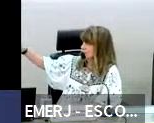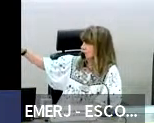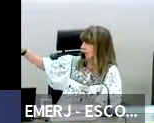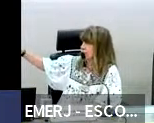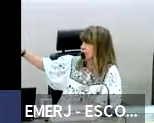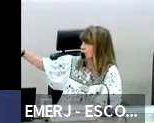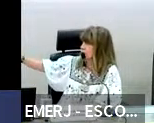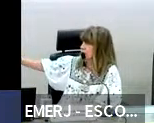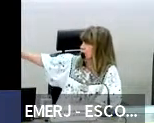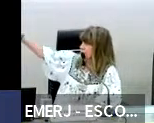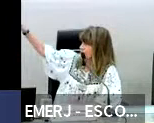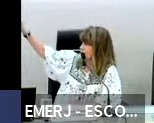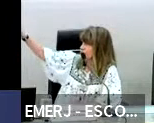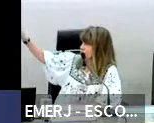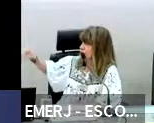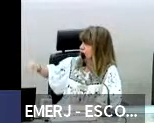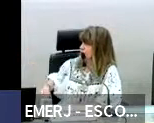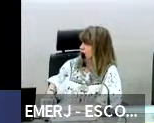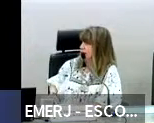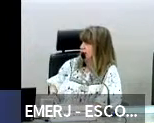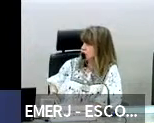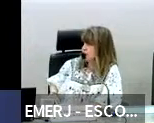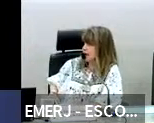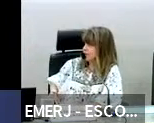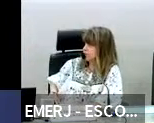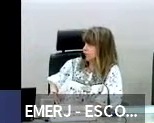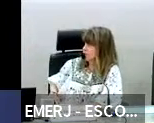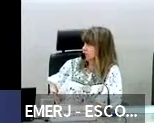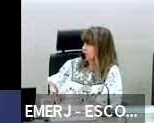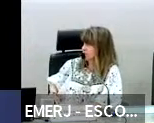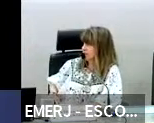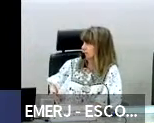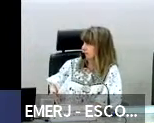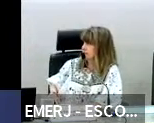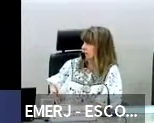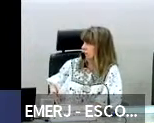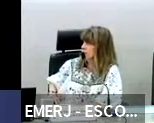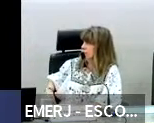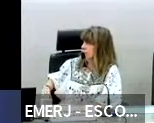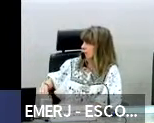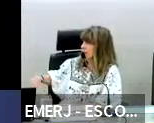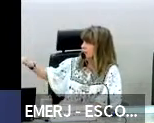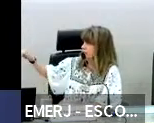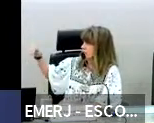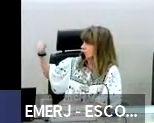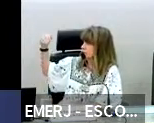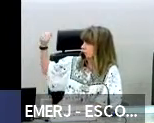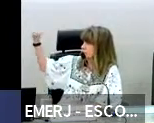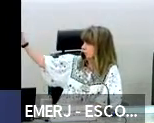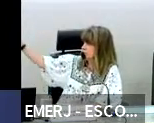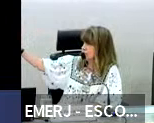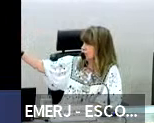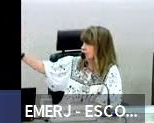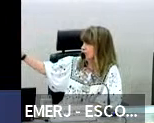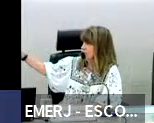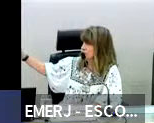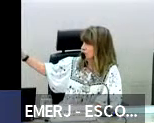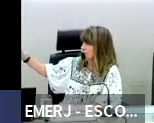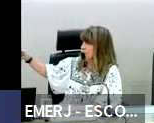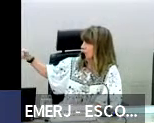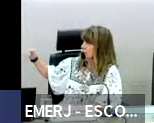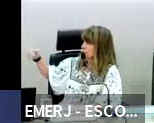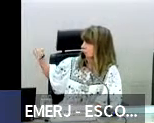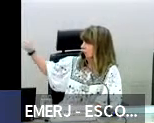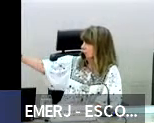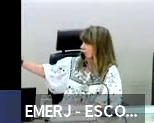sendo critério para definir o que seria razoável como indenização. E ainda, condição social da